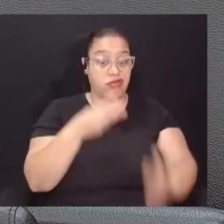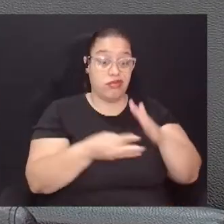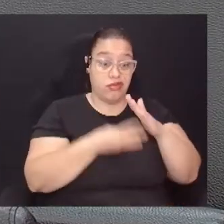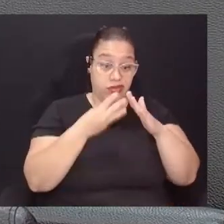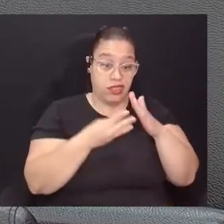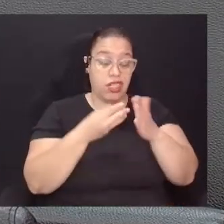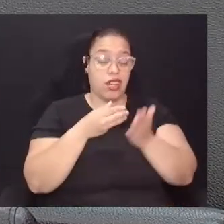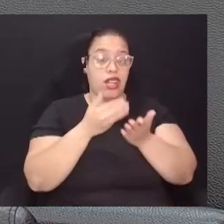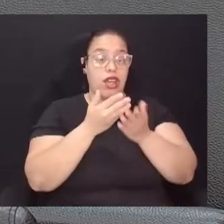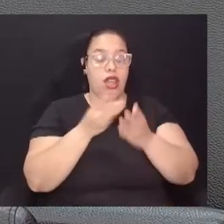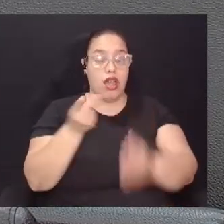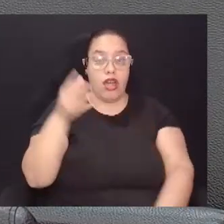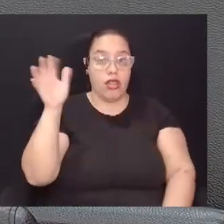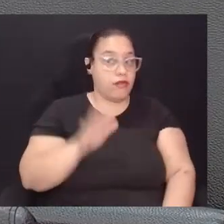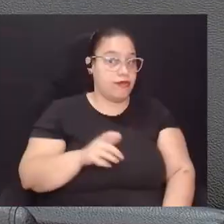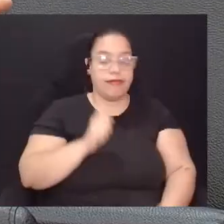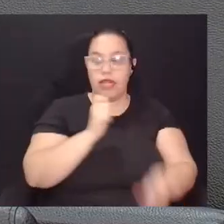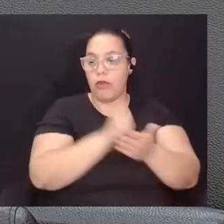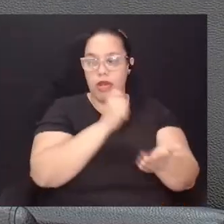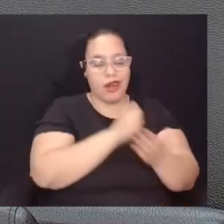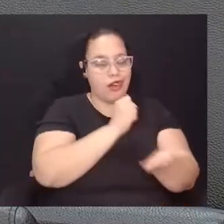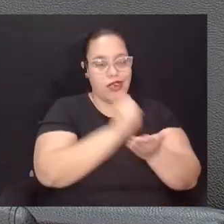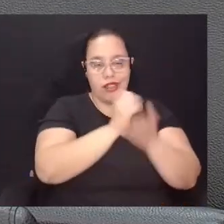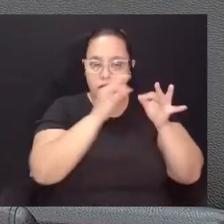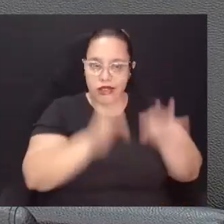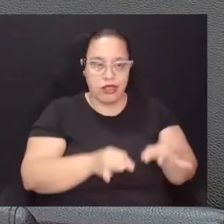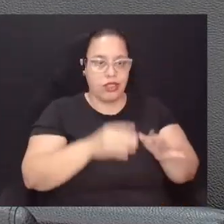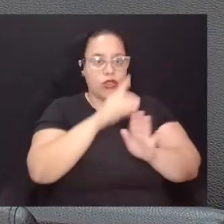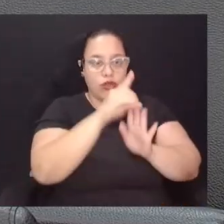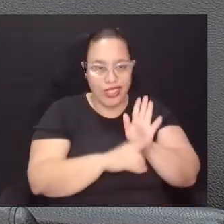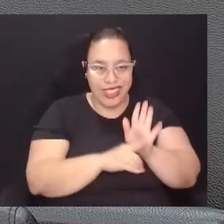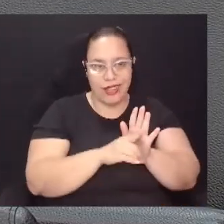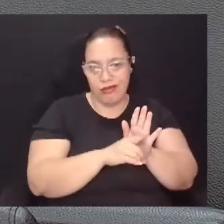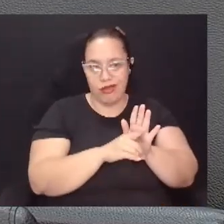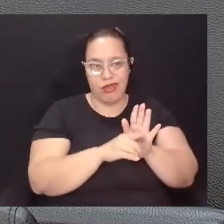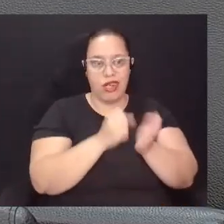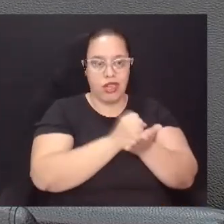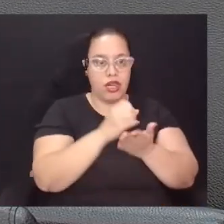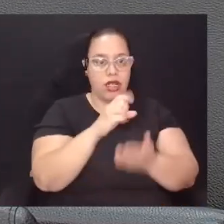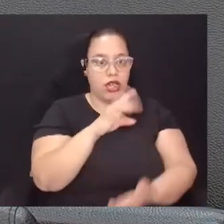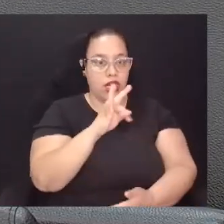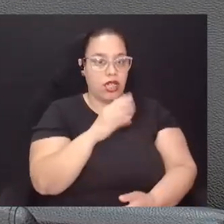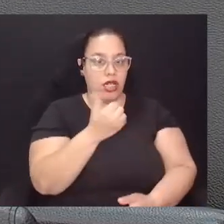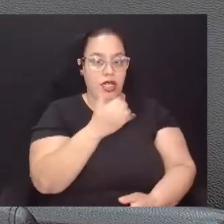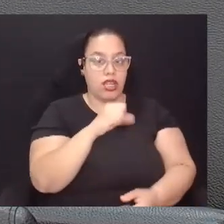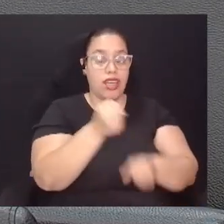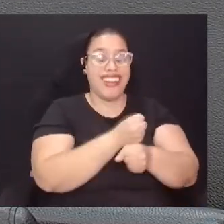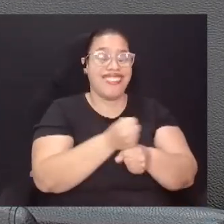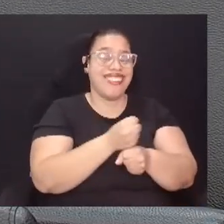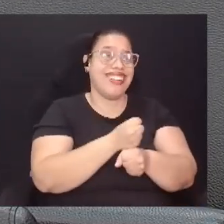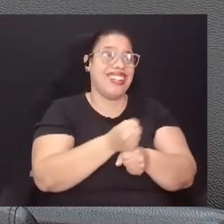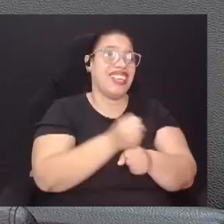empresas terceirizadas que faliram, né, não fizeram um acerto de pagamento para os trabalhadores e estão há 10 anos na